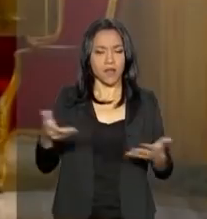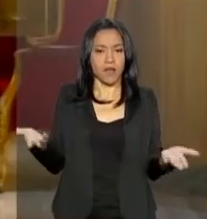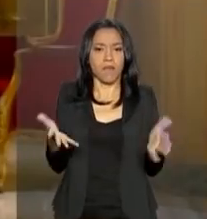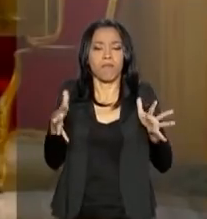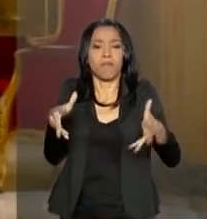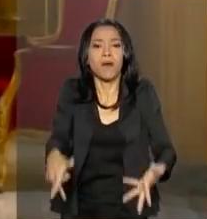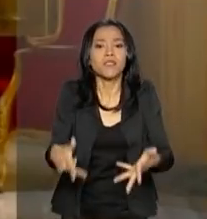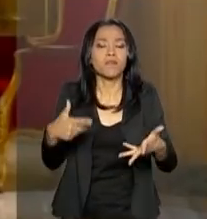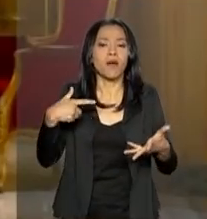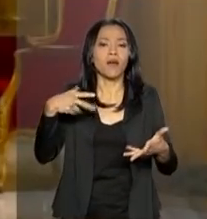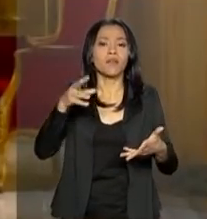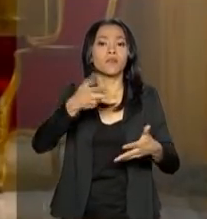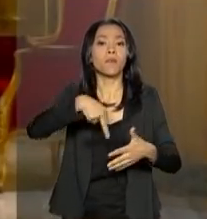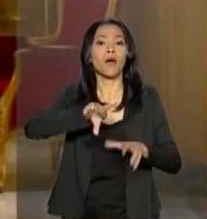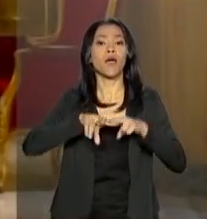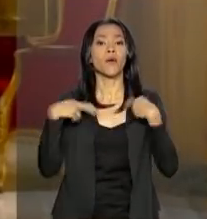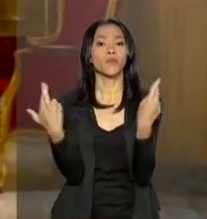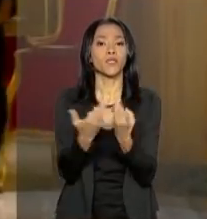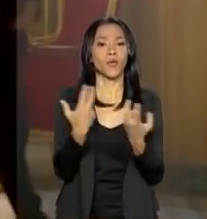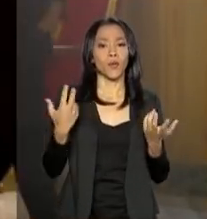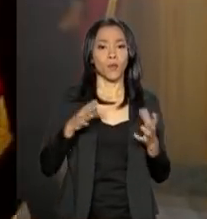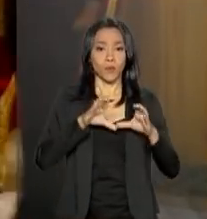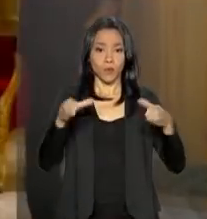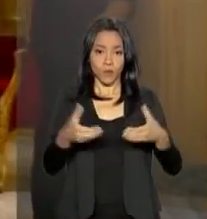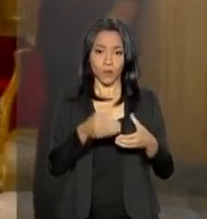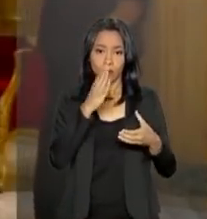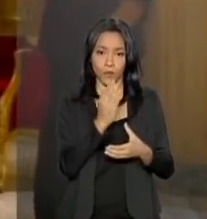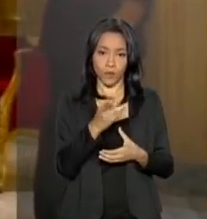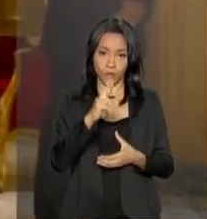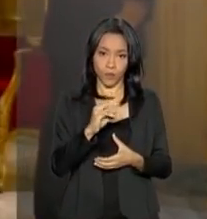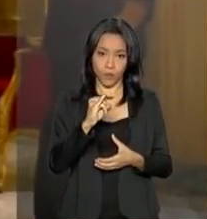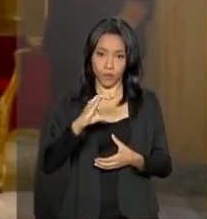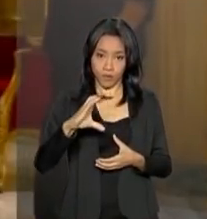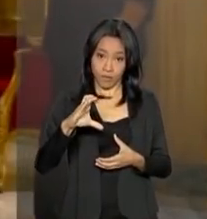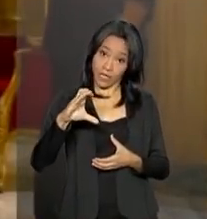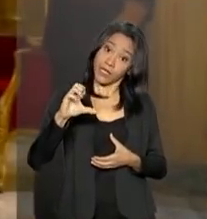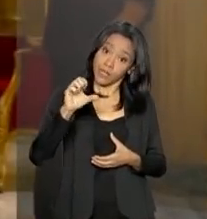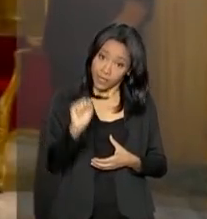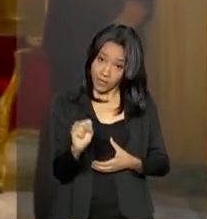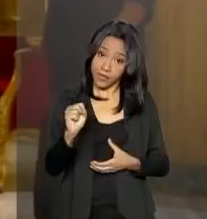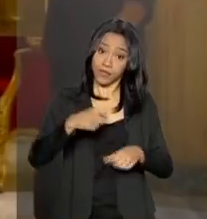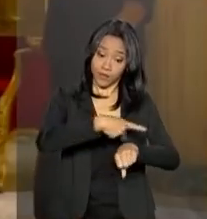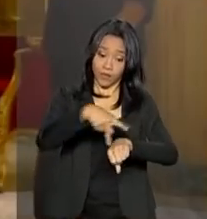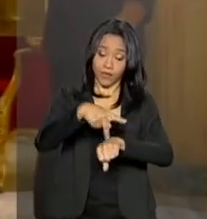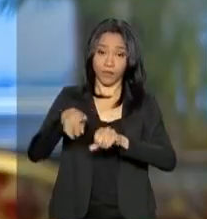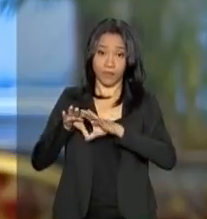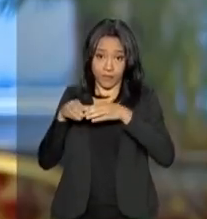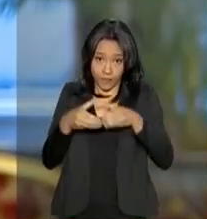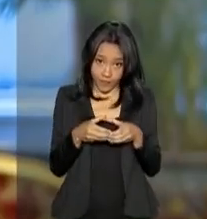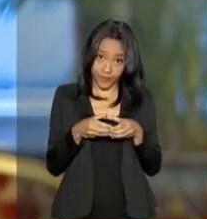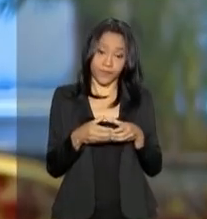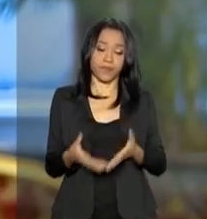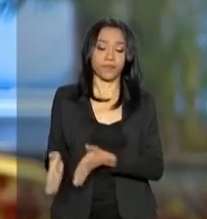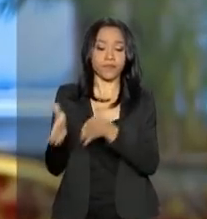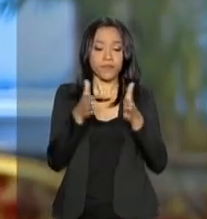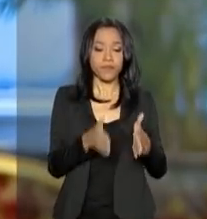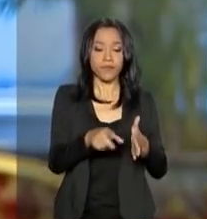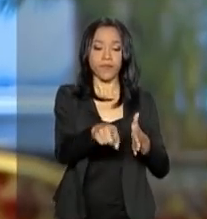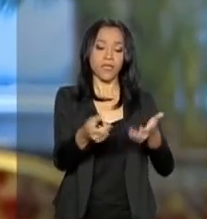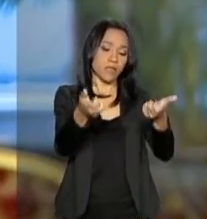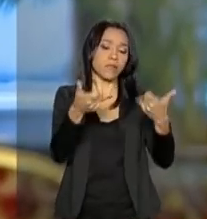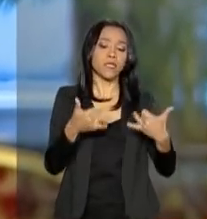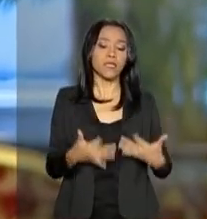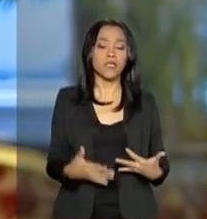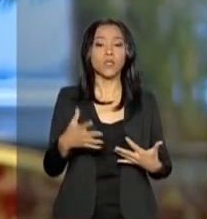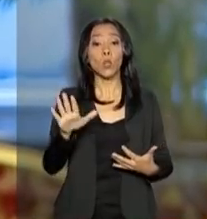informal dos líderes do brix que reúne Brasil Rússia índia China e África do Sul o banco de desenvolvimento